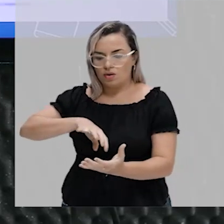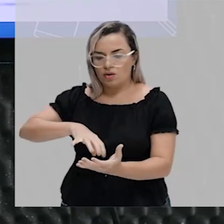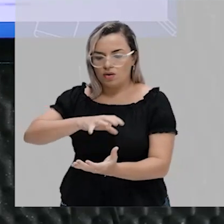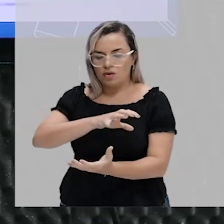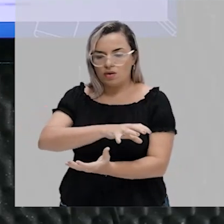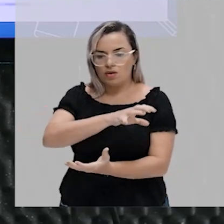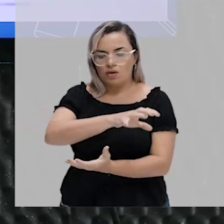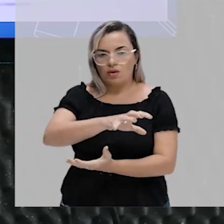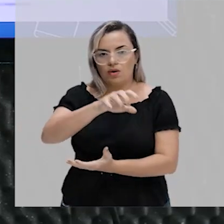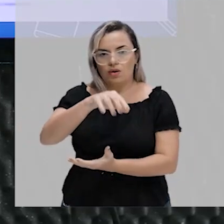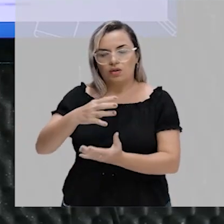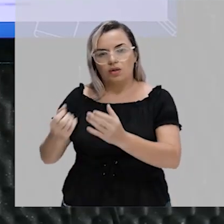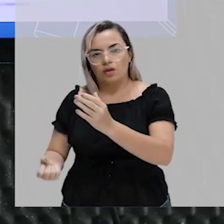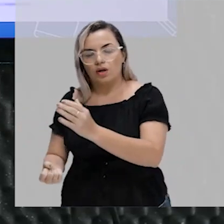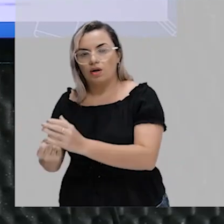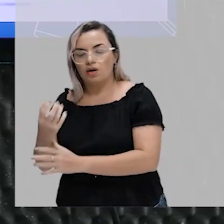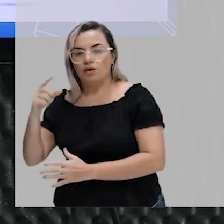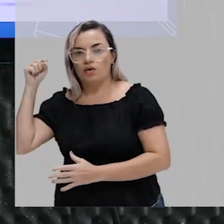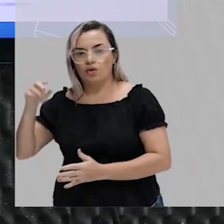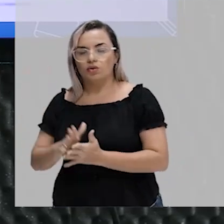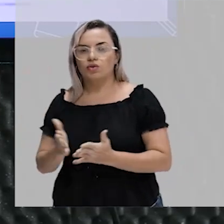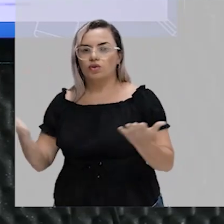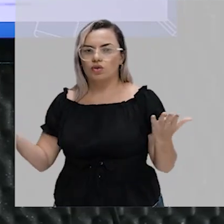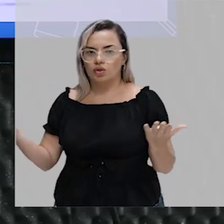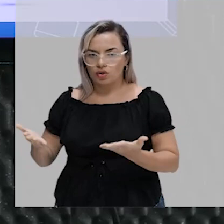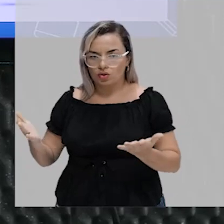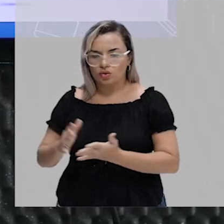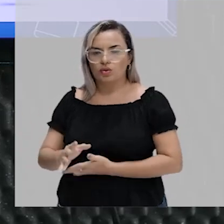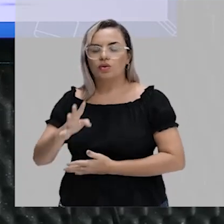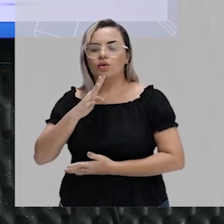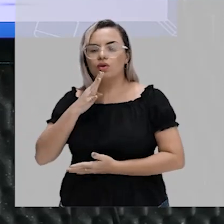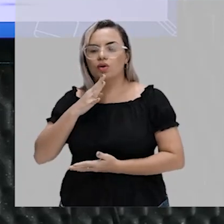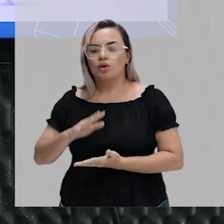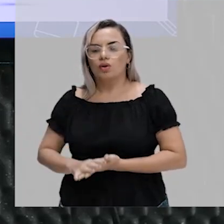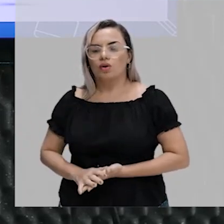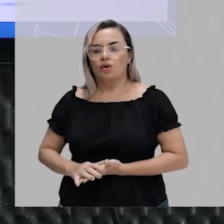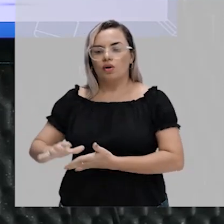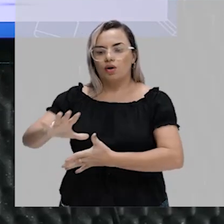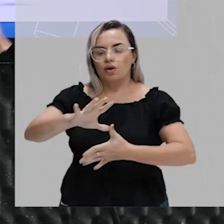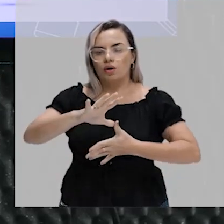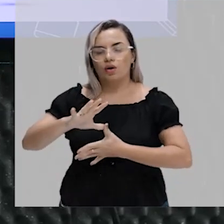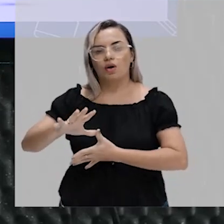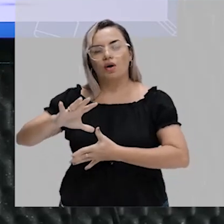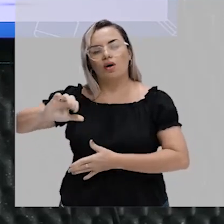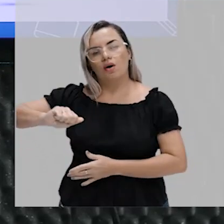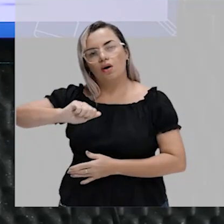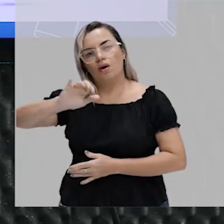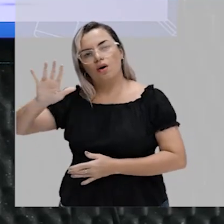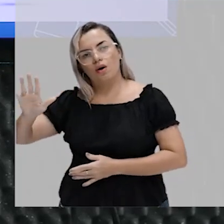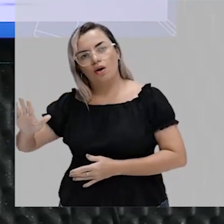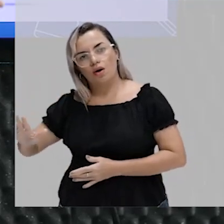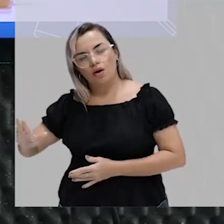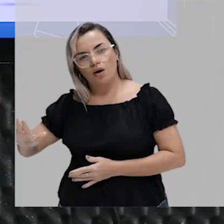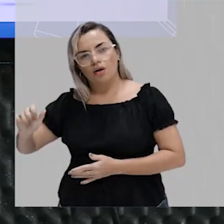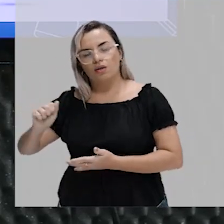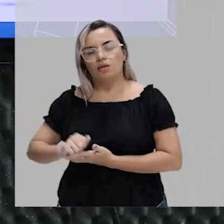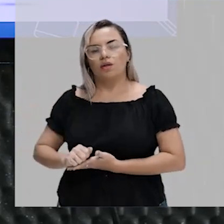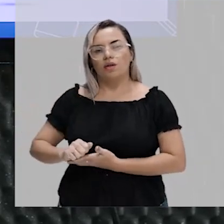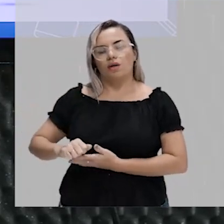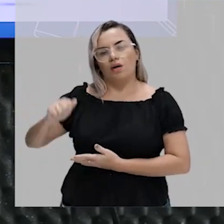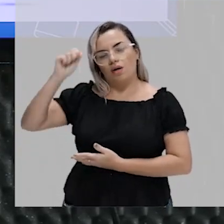aos continentes que hoje nós conhecemos, né? O continente americano, aí nós temos ali a África, a Eurásia, a